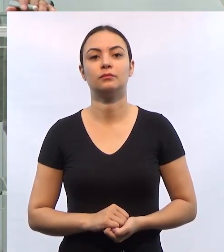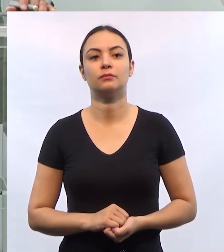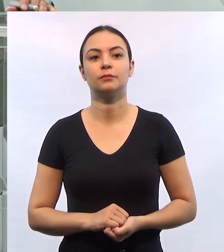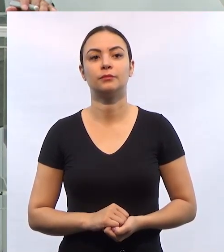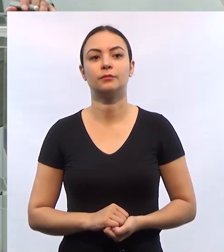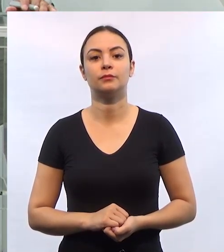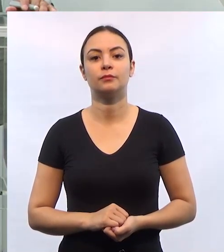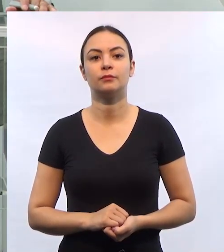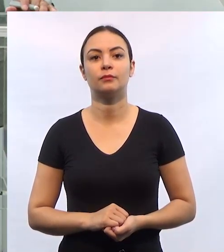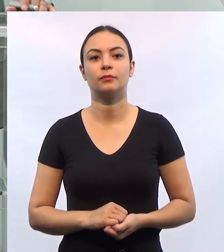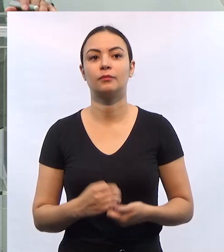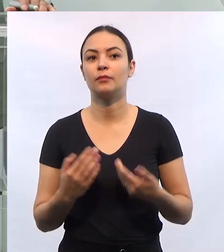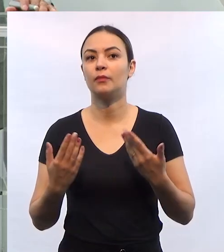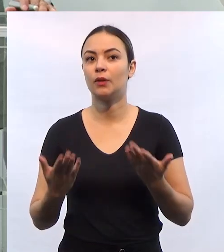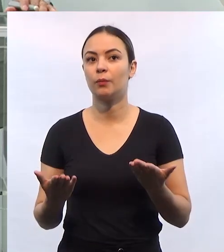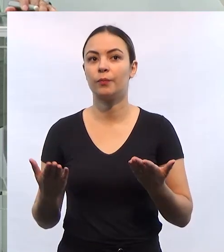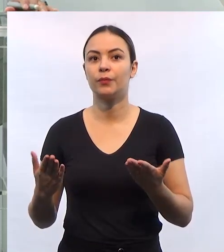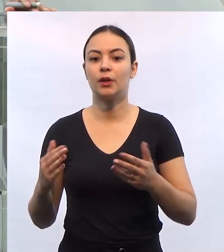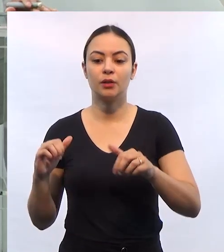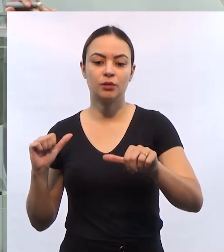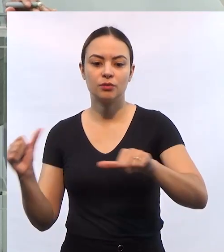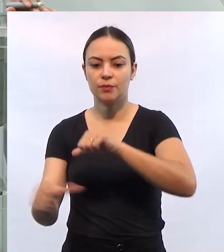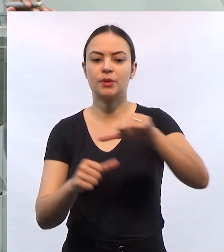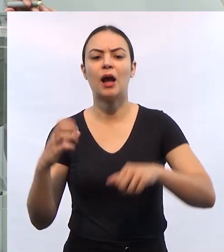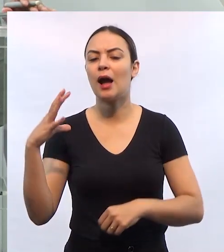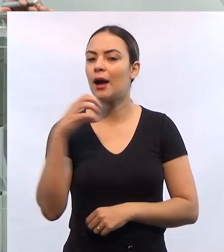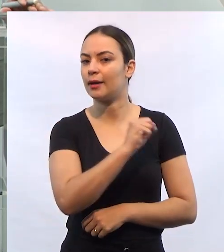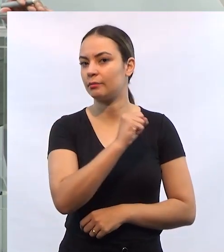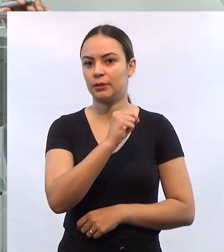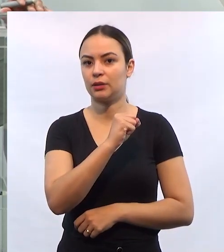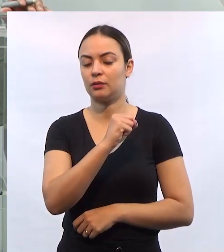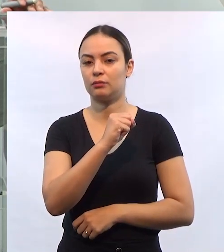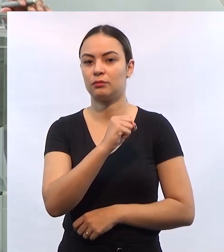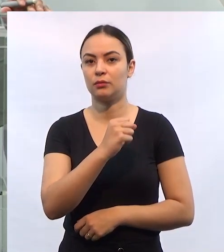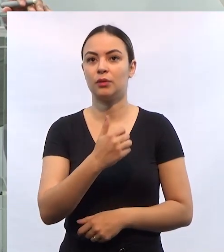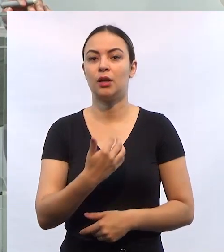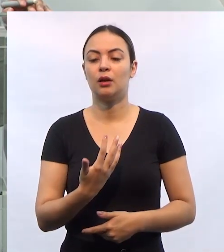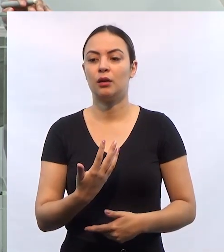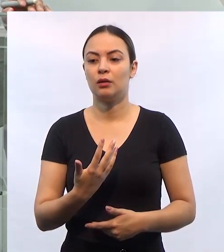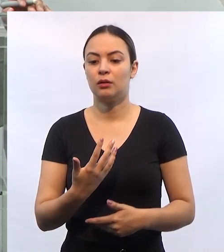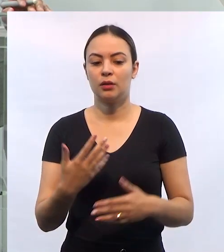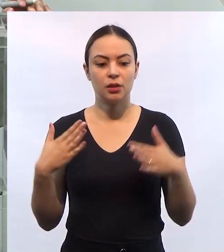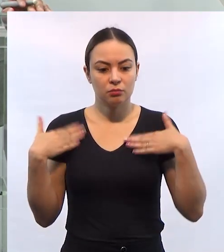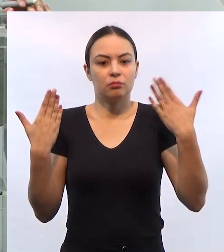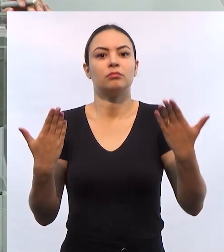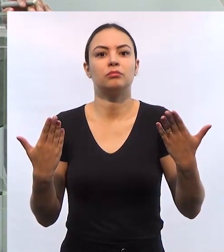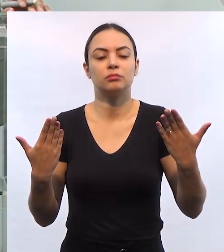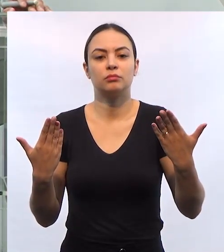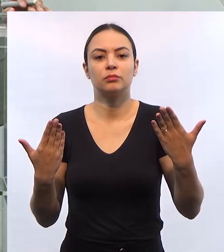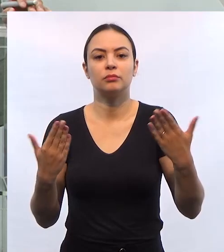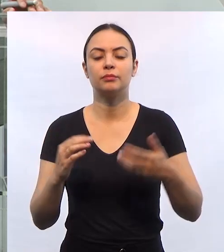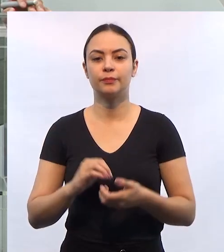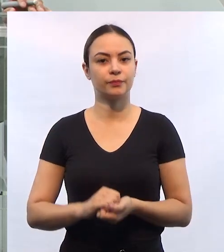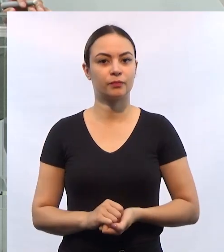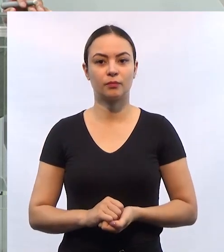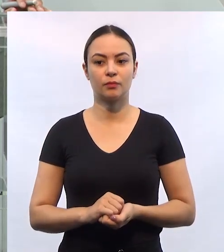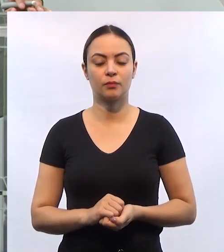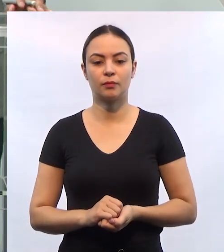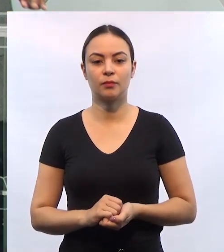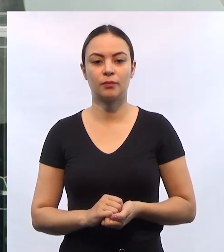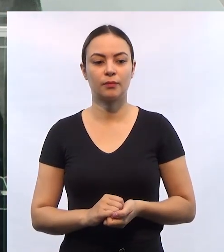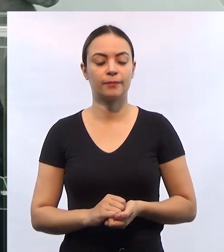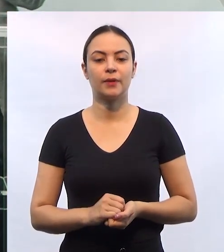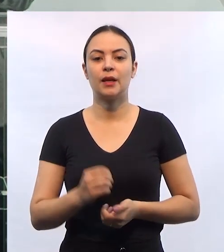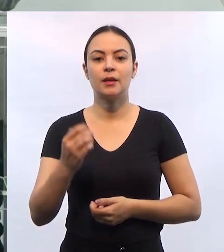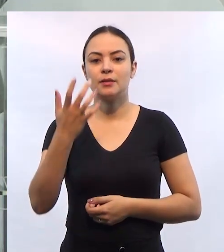olha aqui como falou, transformações rápidas e inesperadas. Nós acabamos de passar por uma muito rápida e